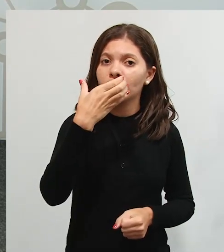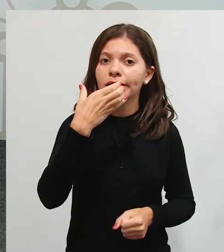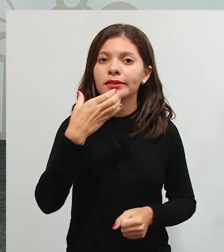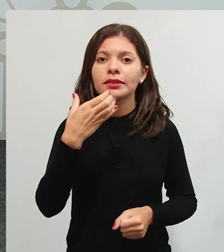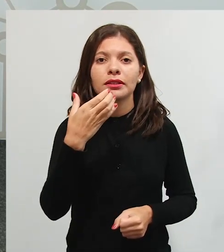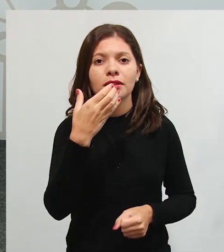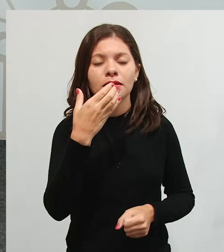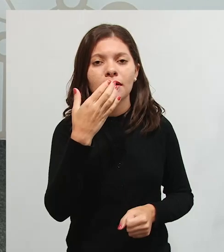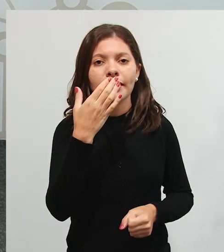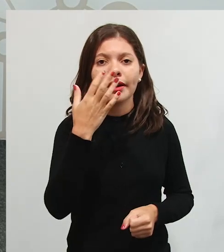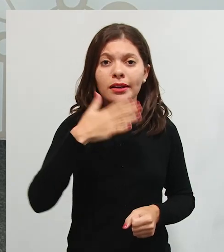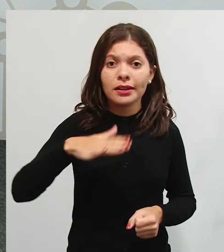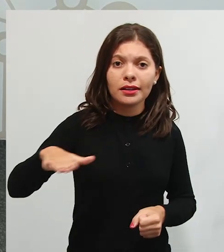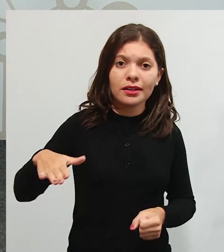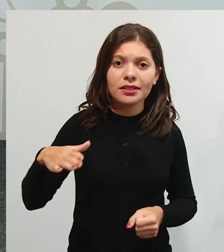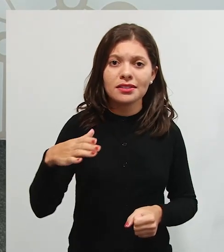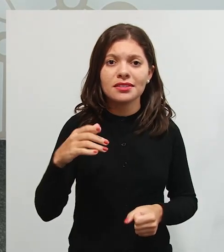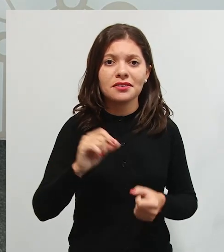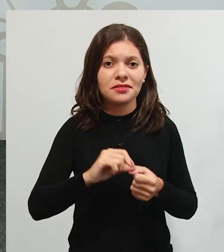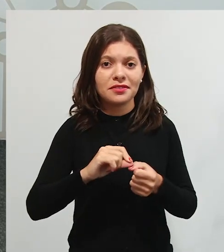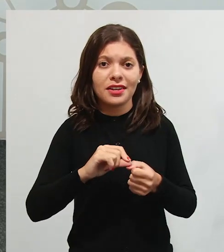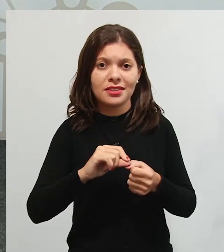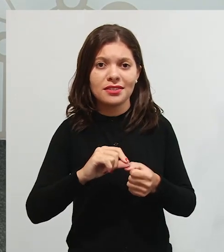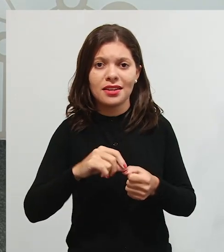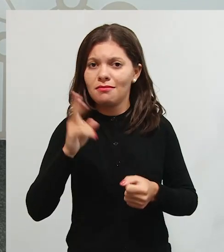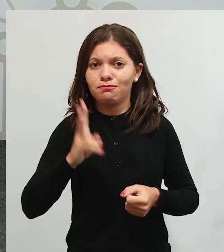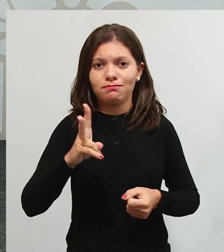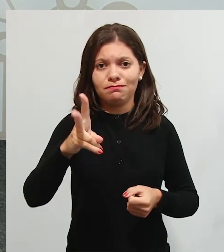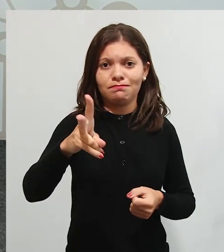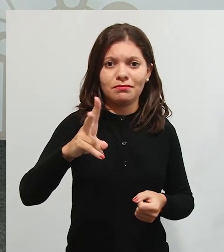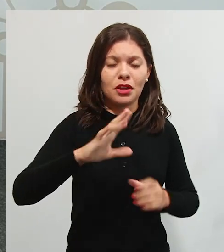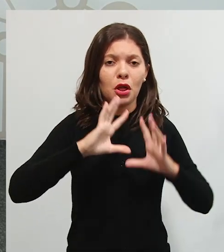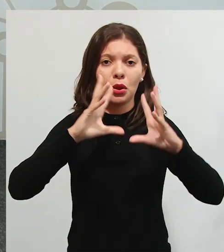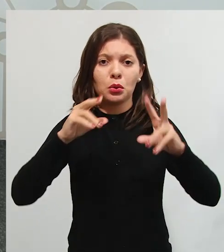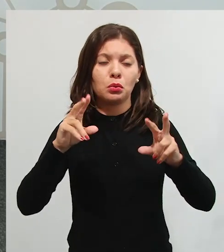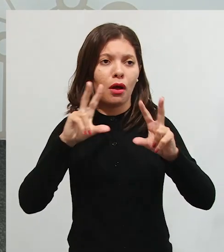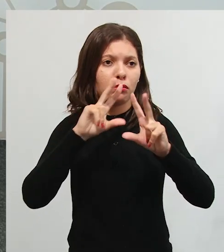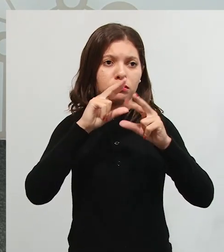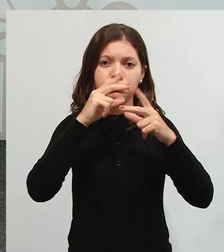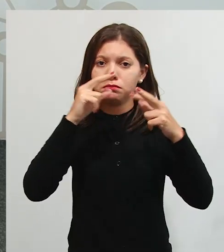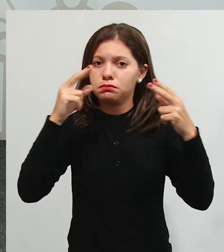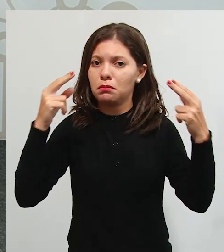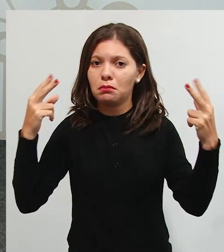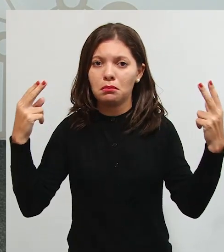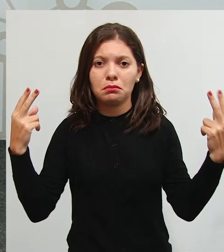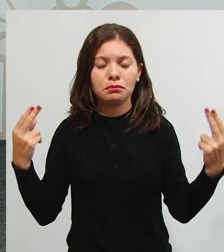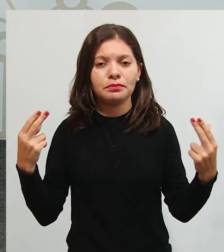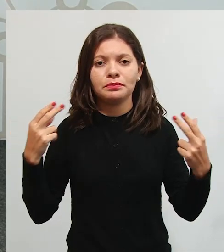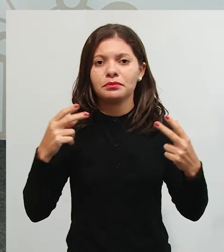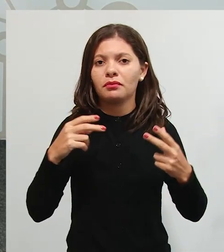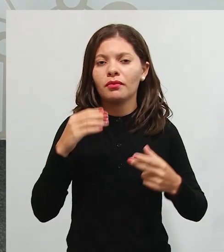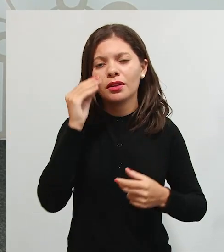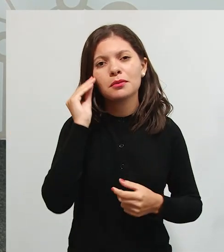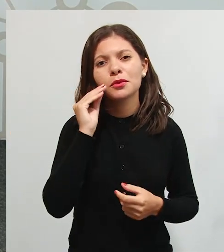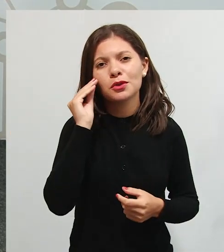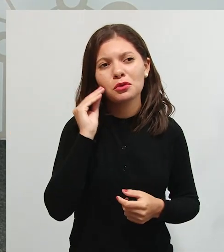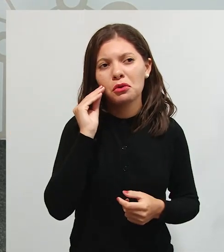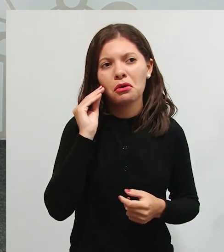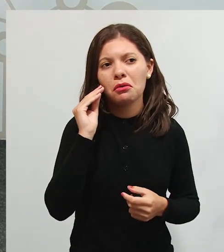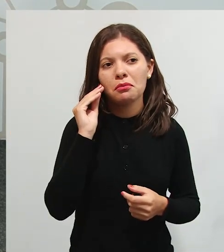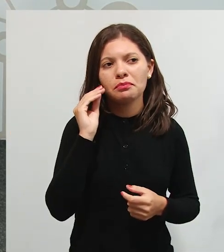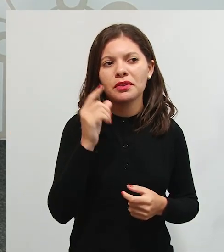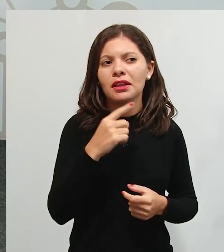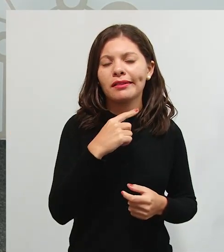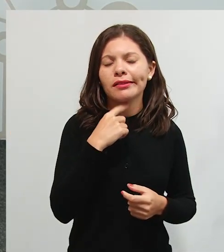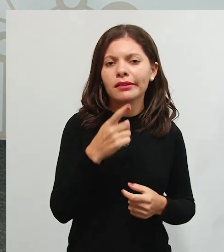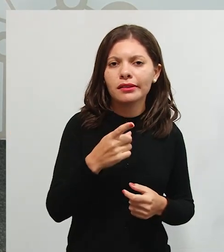a criança é como se ela fizesse isso o tempo todo, porque tudo para ela é novidade. Tudo para ela não experimentou ainda. Ela